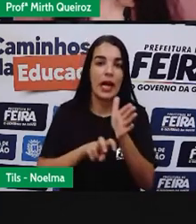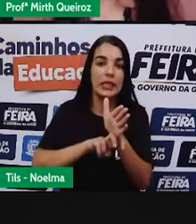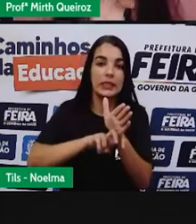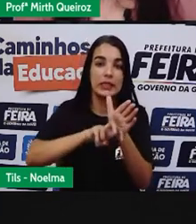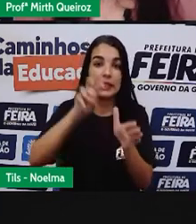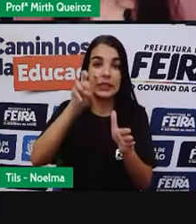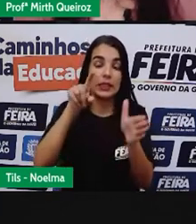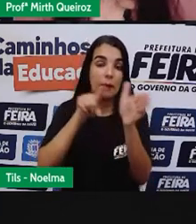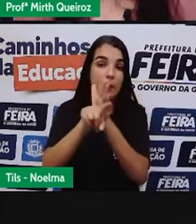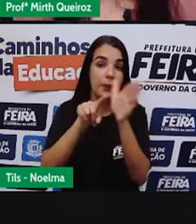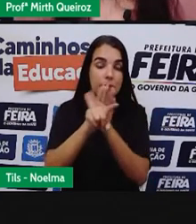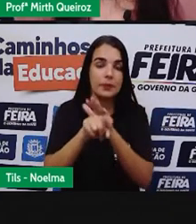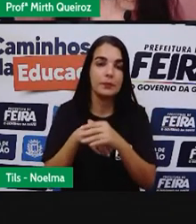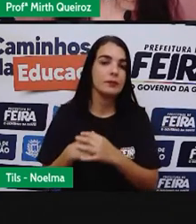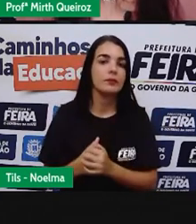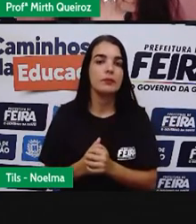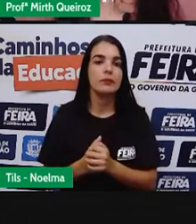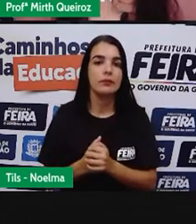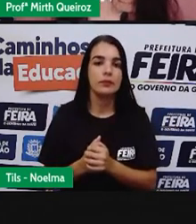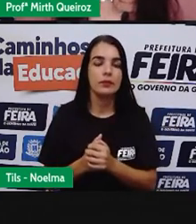Vamos para a próxima questão.